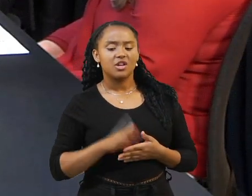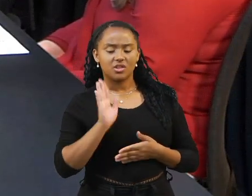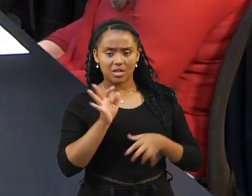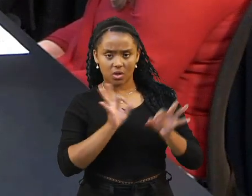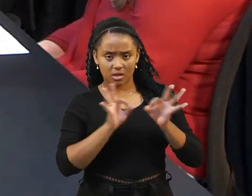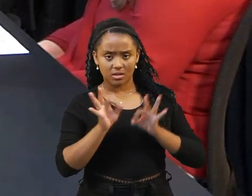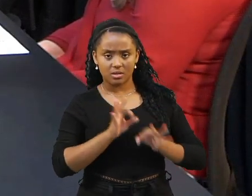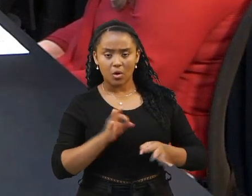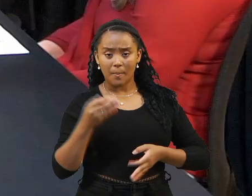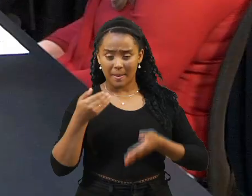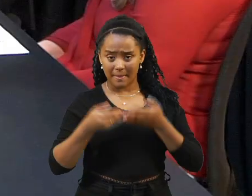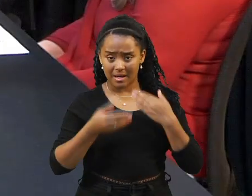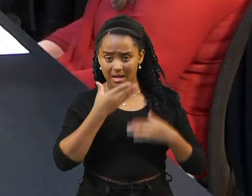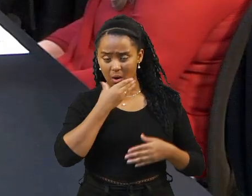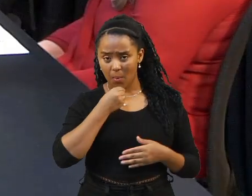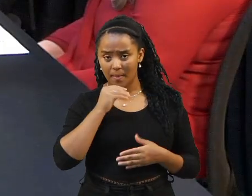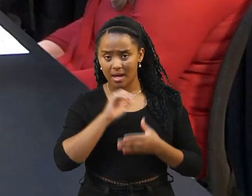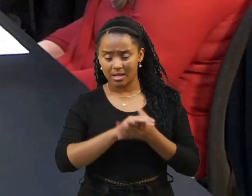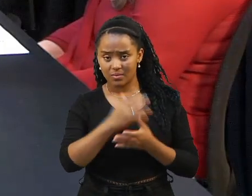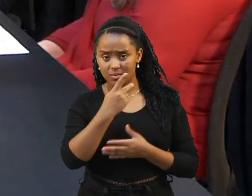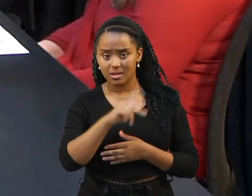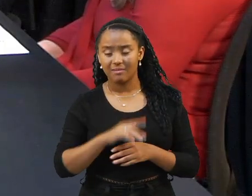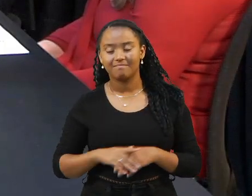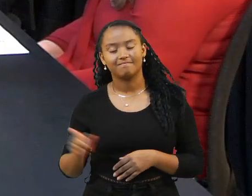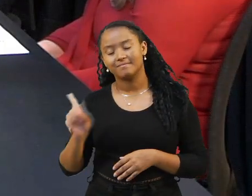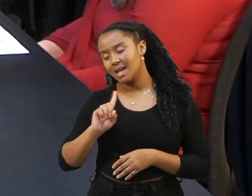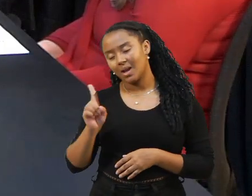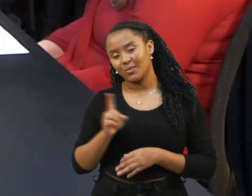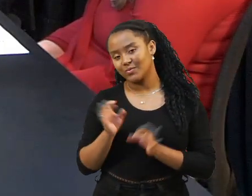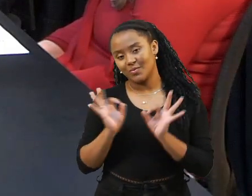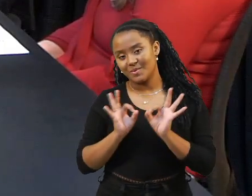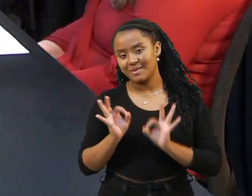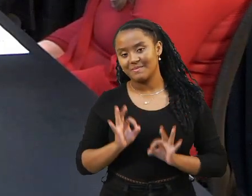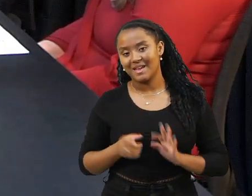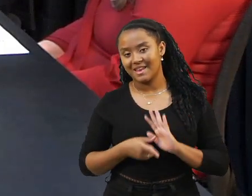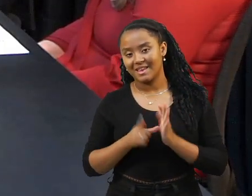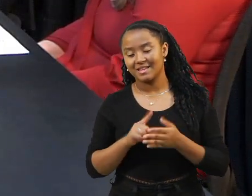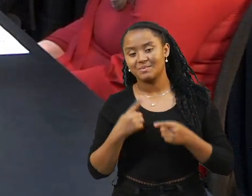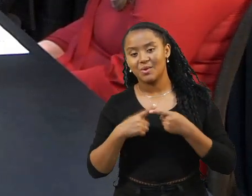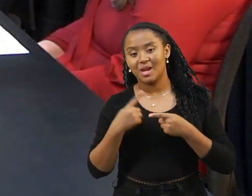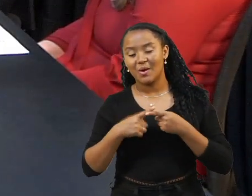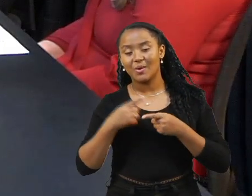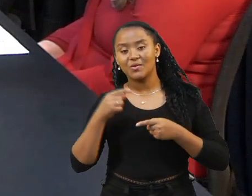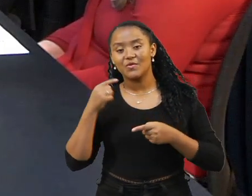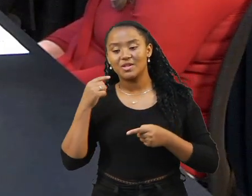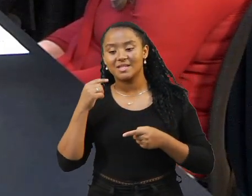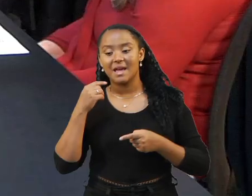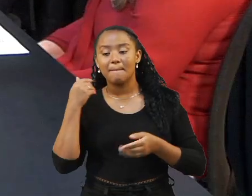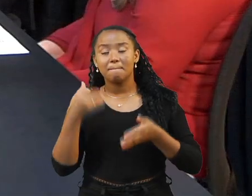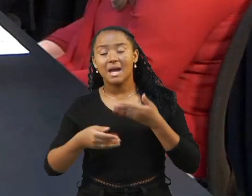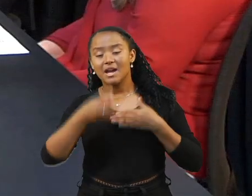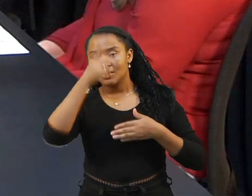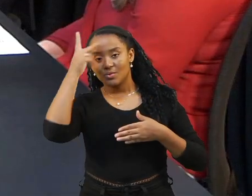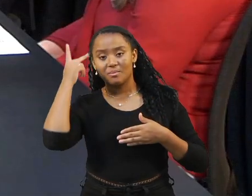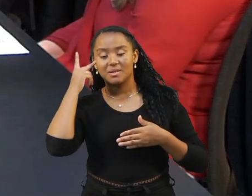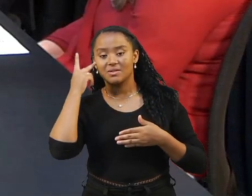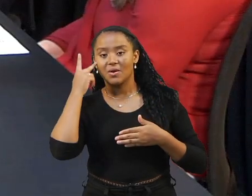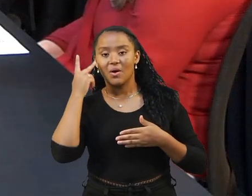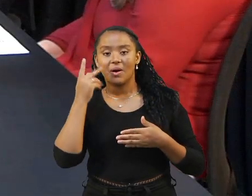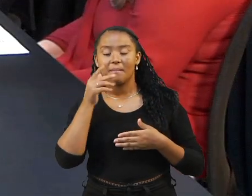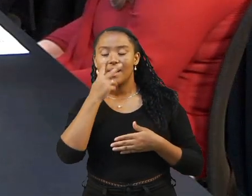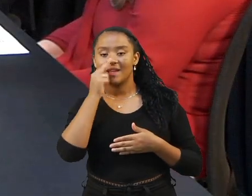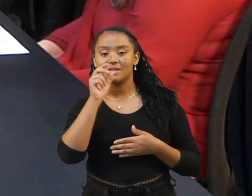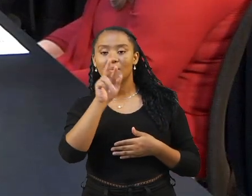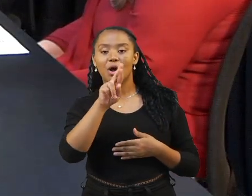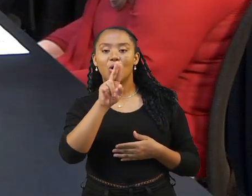Não. Porque a perda, quando você perde, é uma ruptura. E você